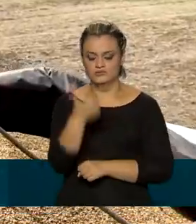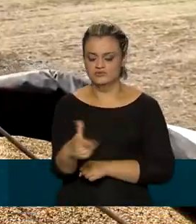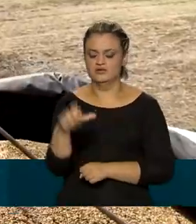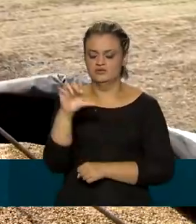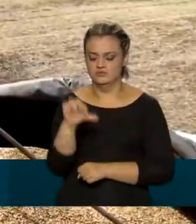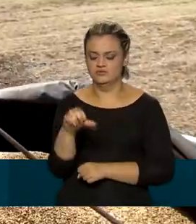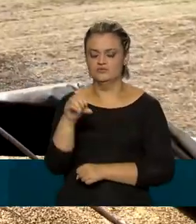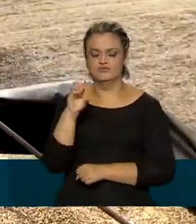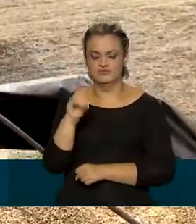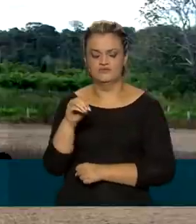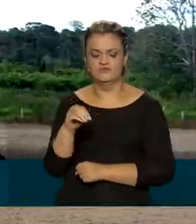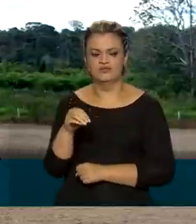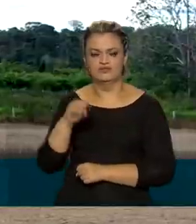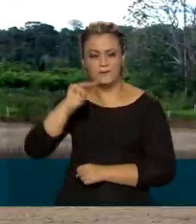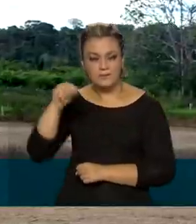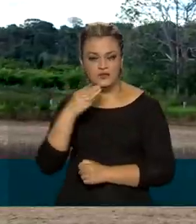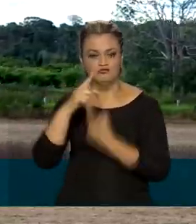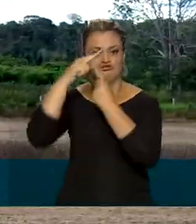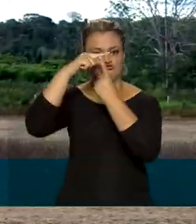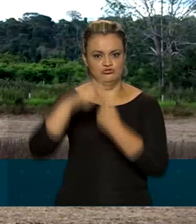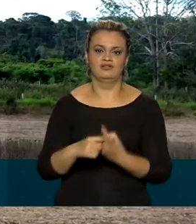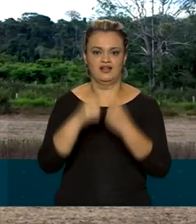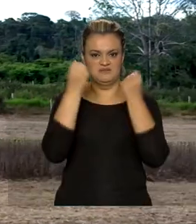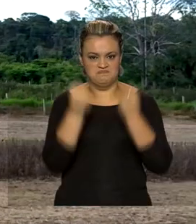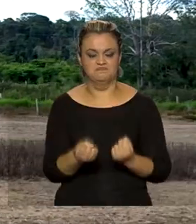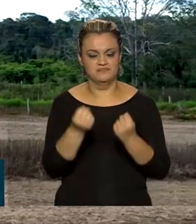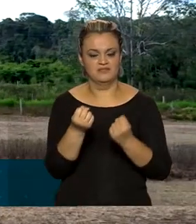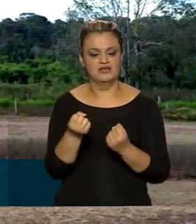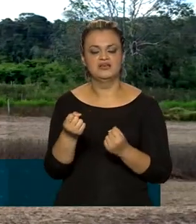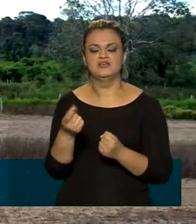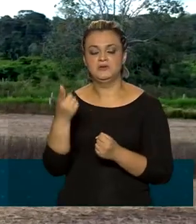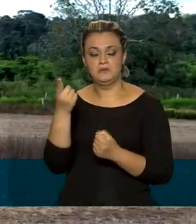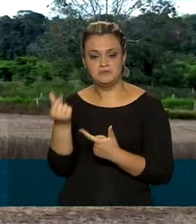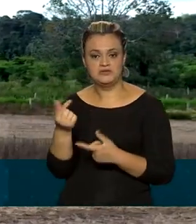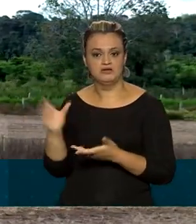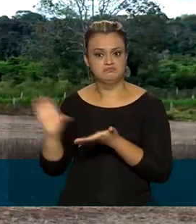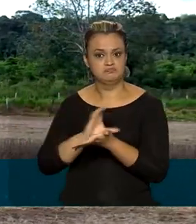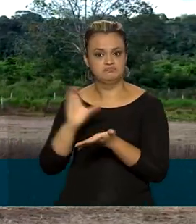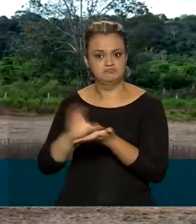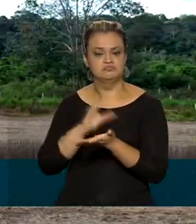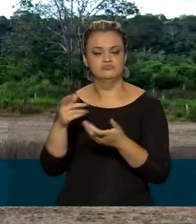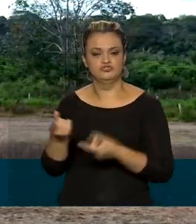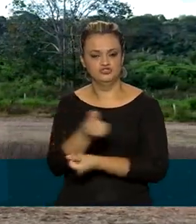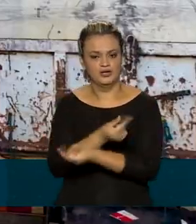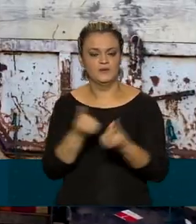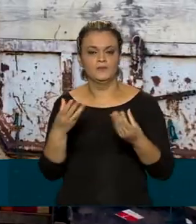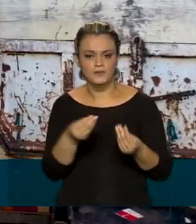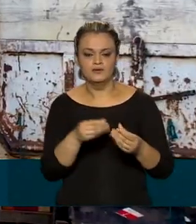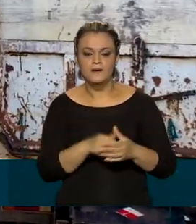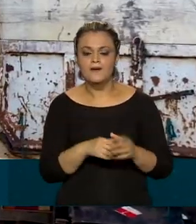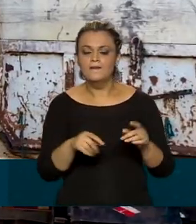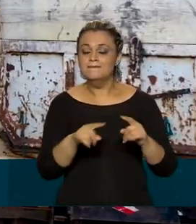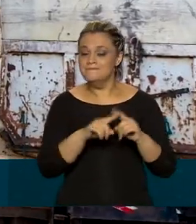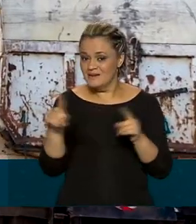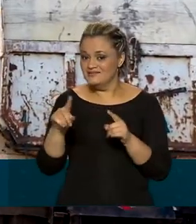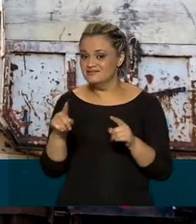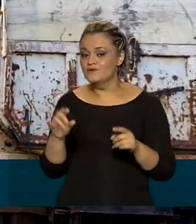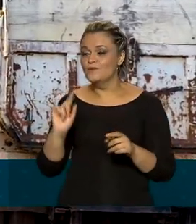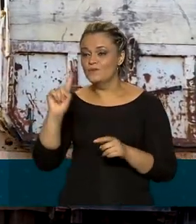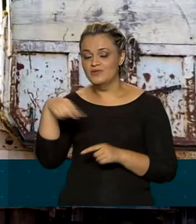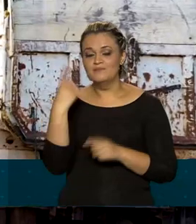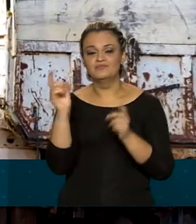milhões de toneladas. Um negócio que movimenta bilhões de reais. O que muita gente não sabe é que na hora de